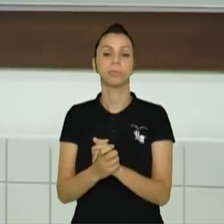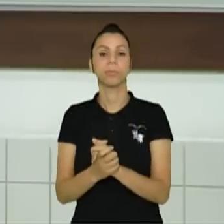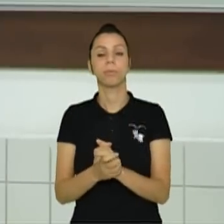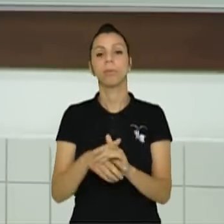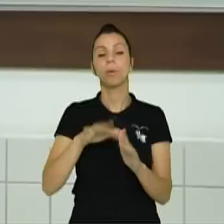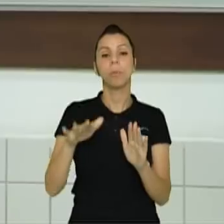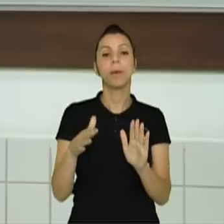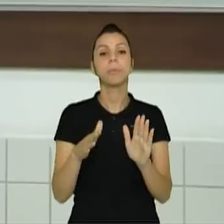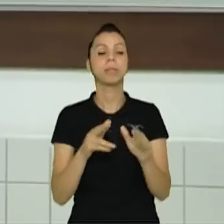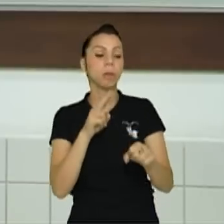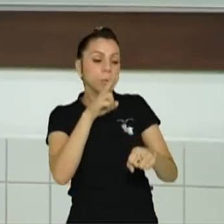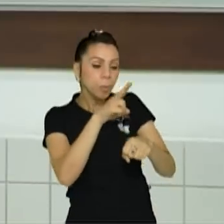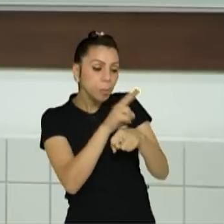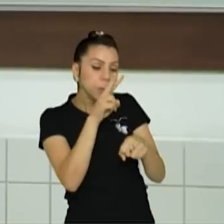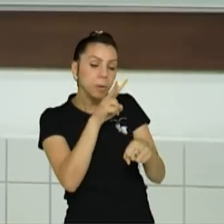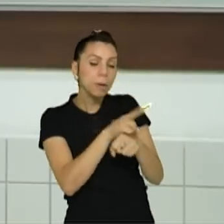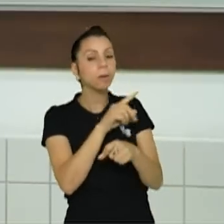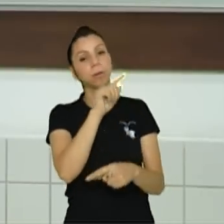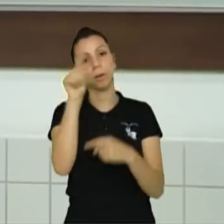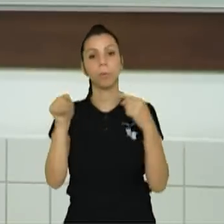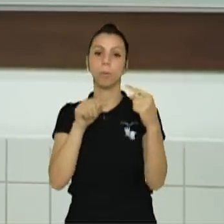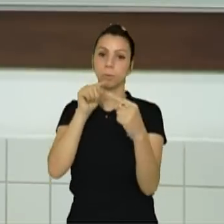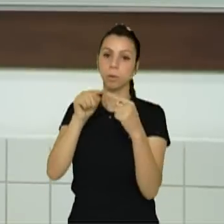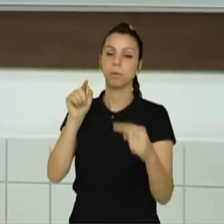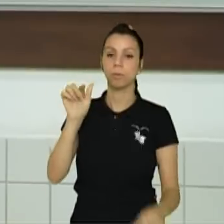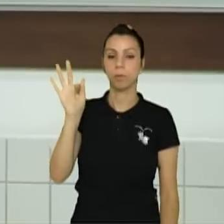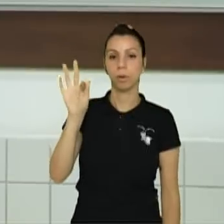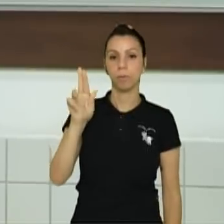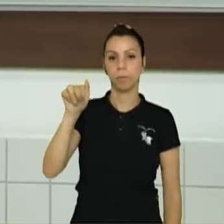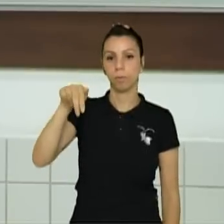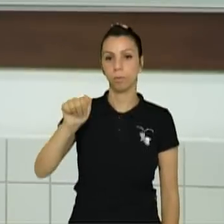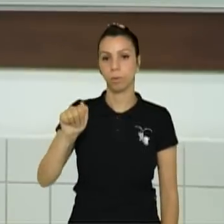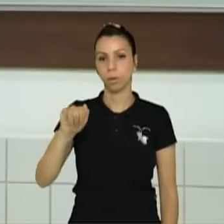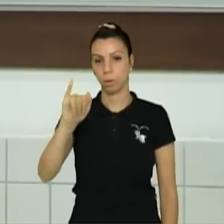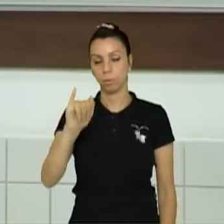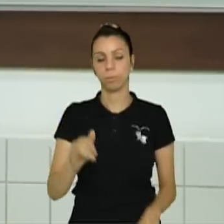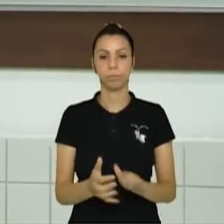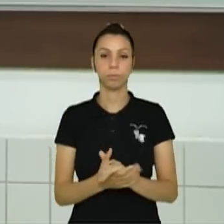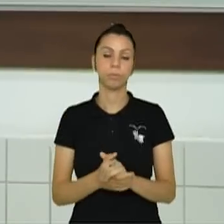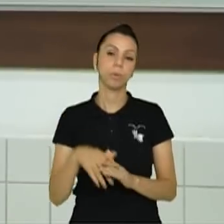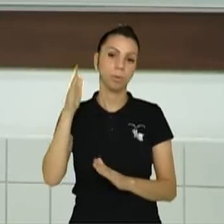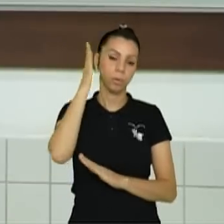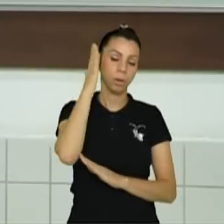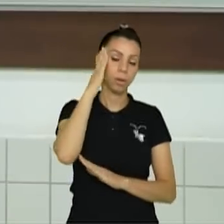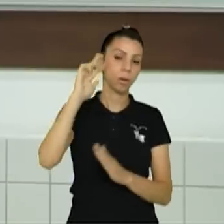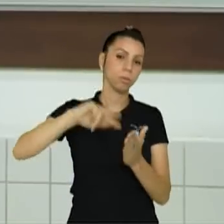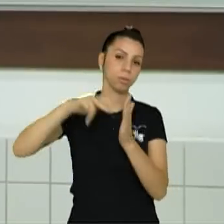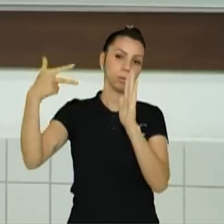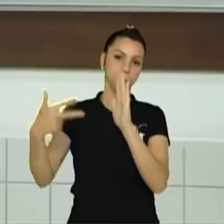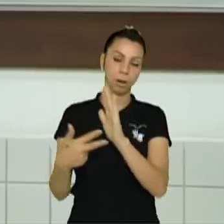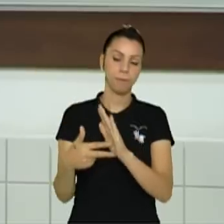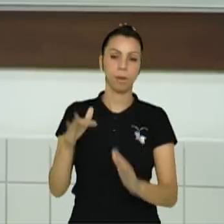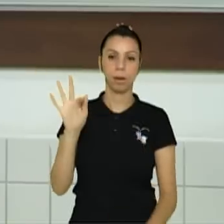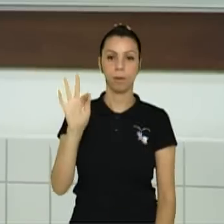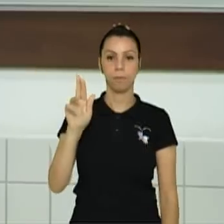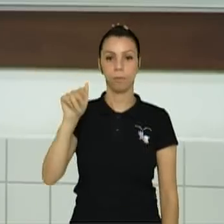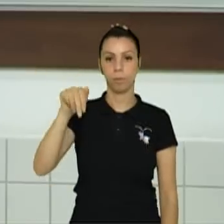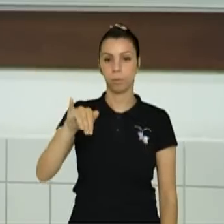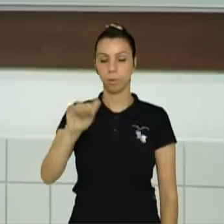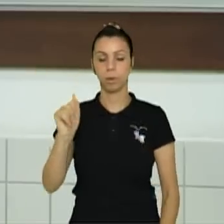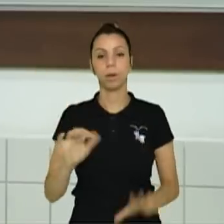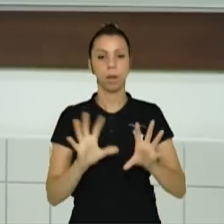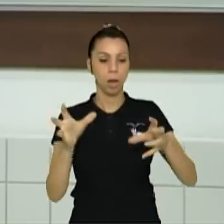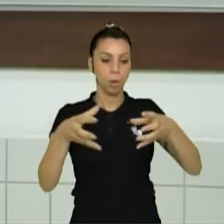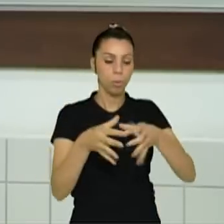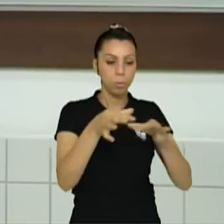ser preservado, que é um dos objetivos da FUNAI. Certo? Então você já sabe aí o que significa essa sigla, Fundação Nacional do